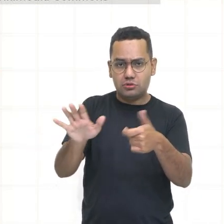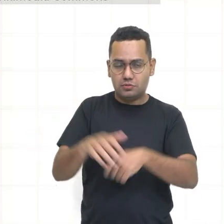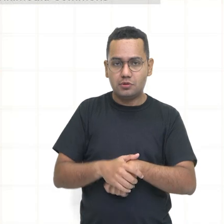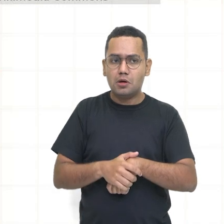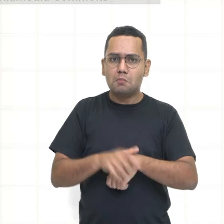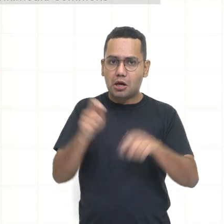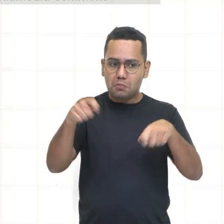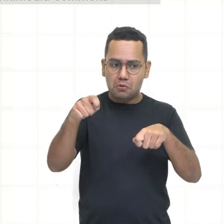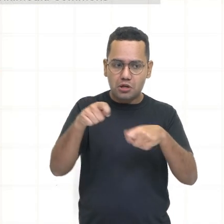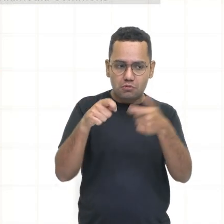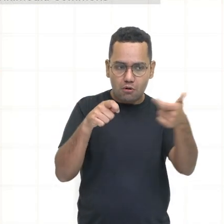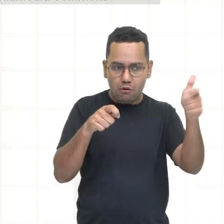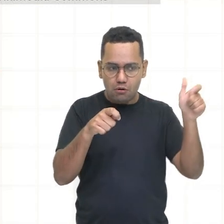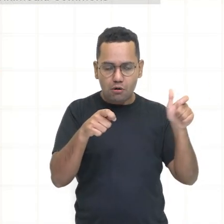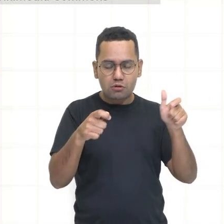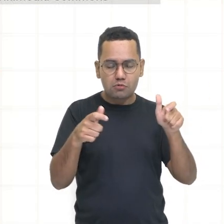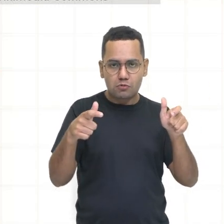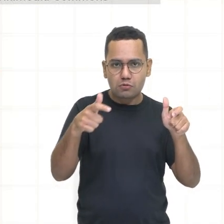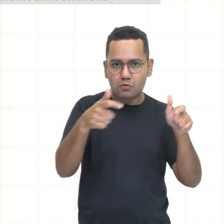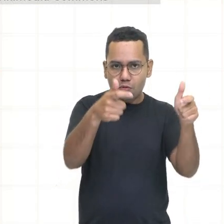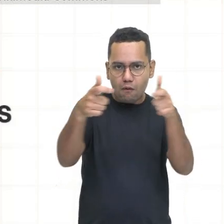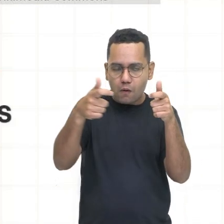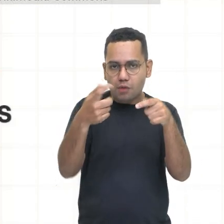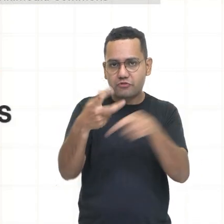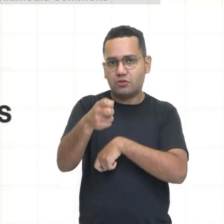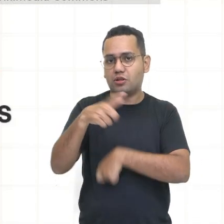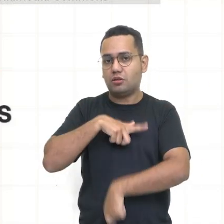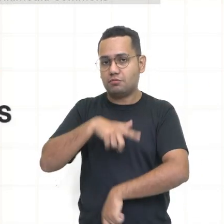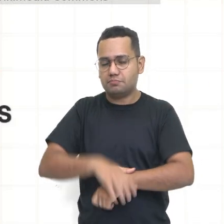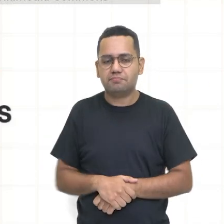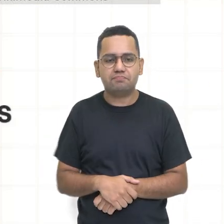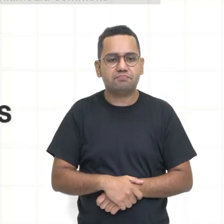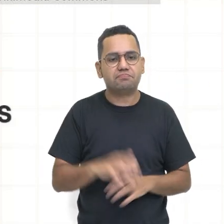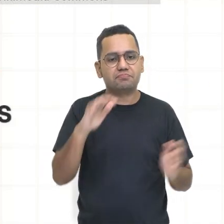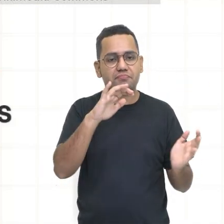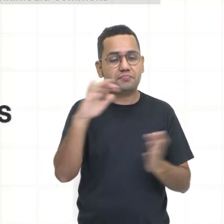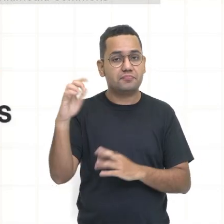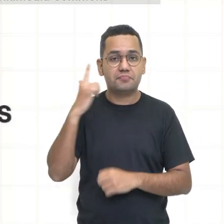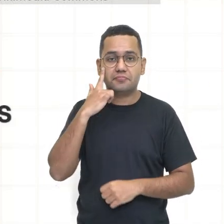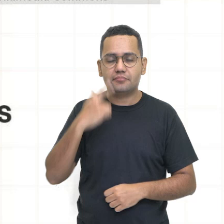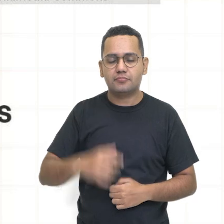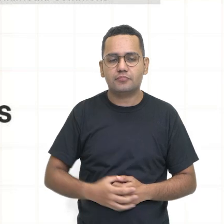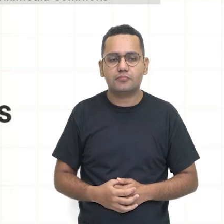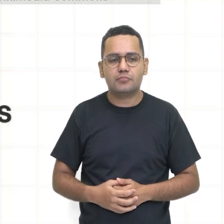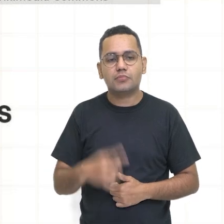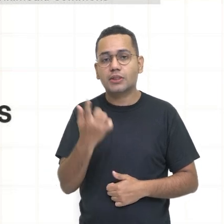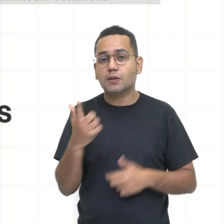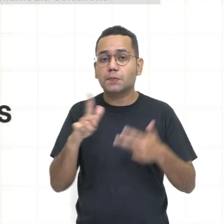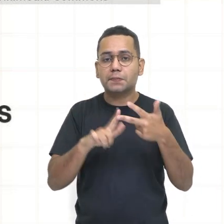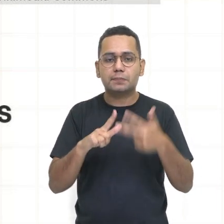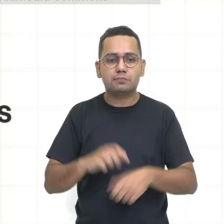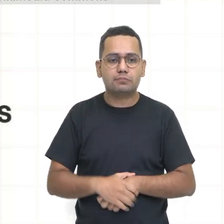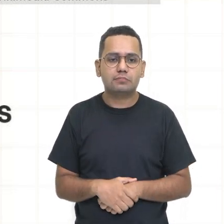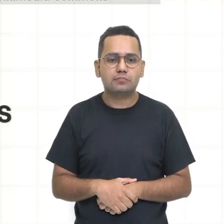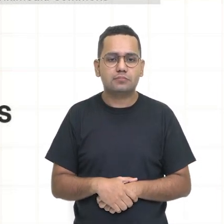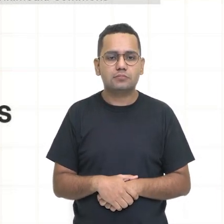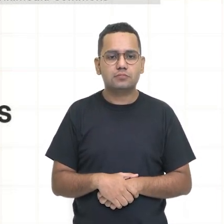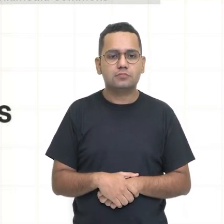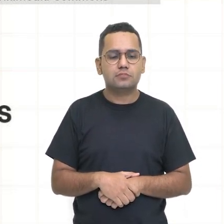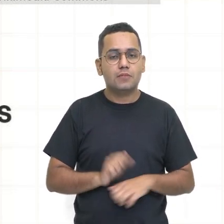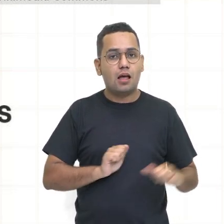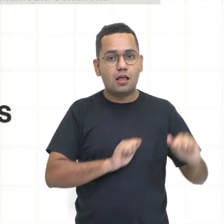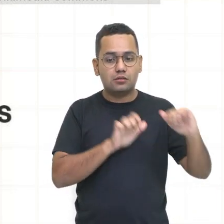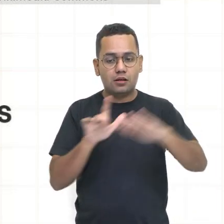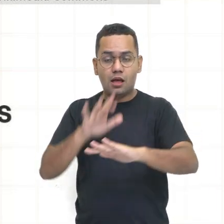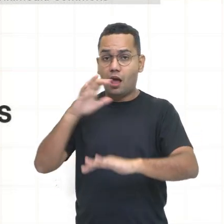vitória significativa, certo? Continuando, vamos observar que houve ataques